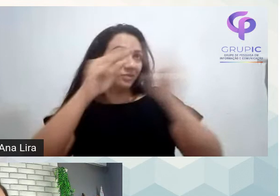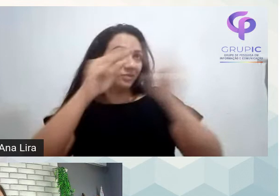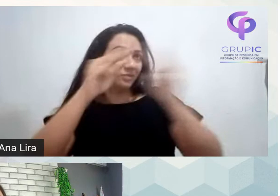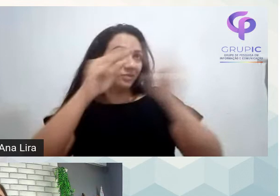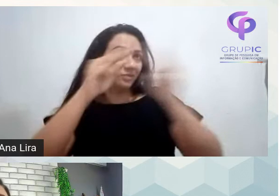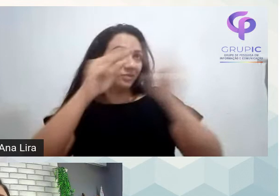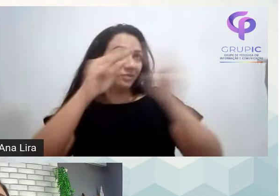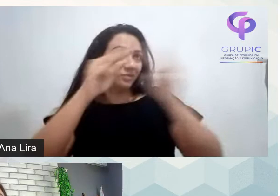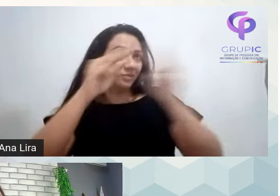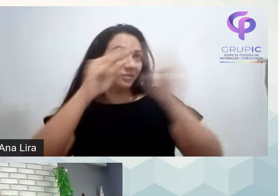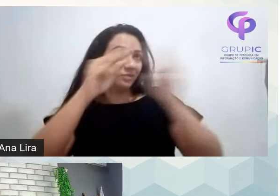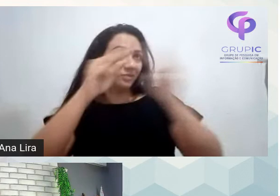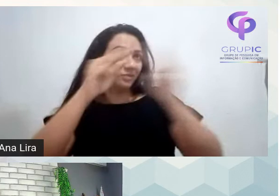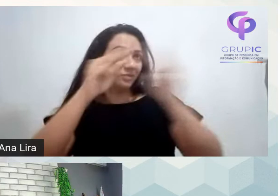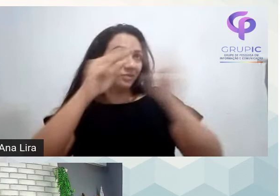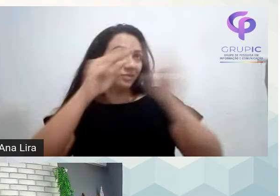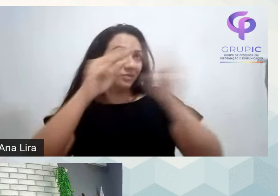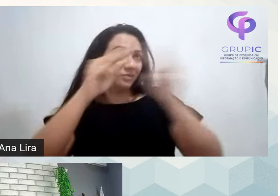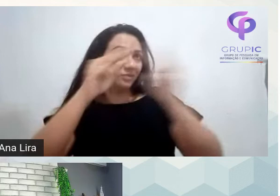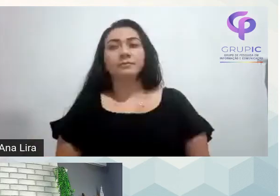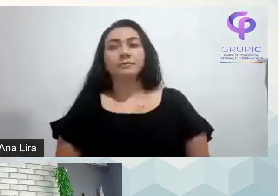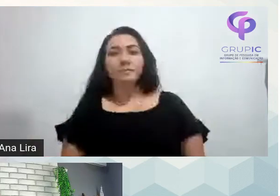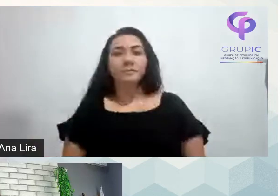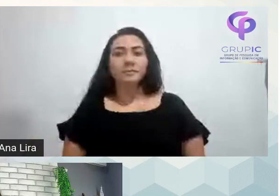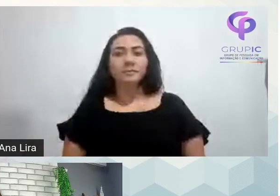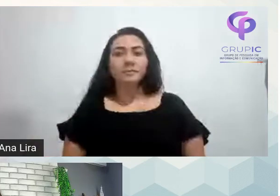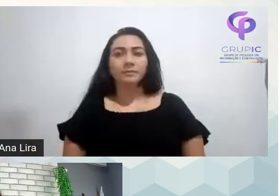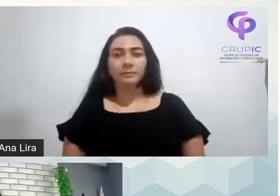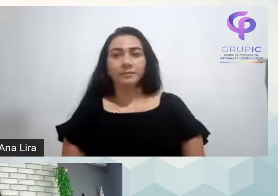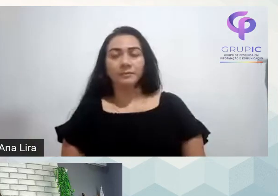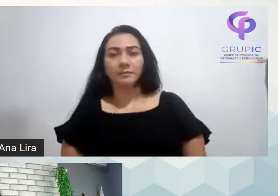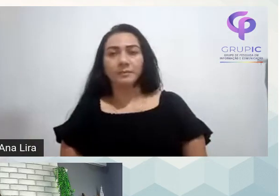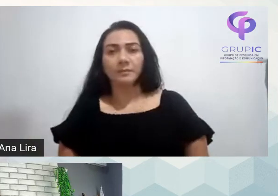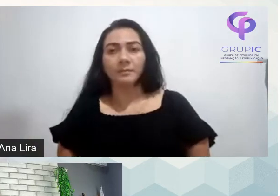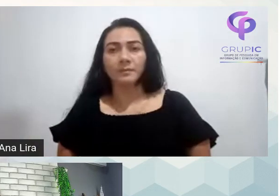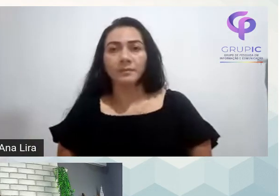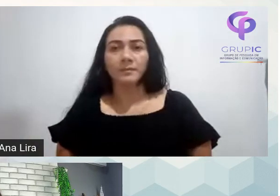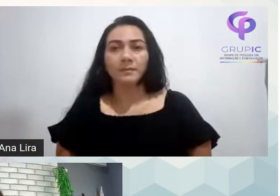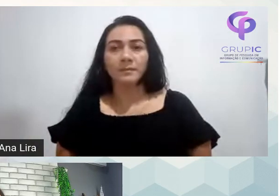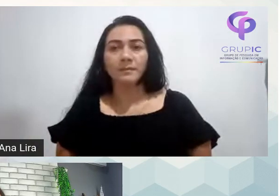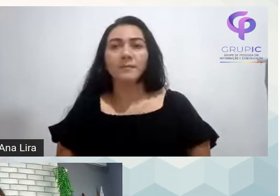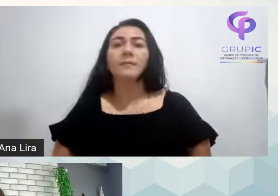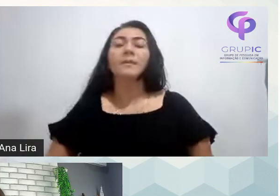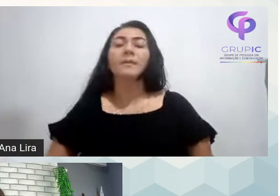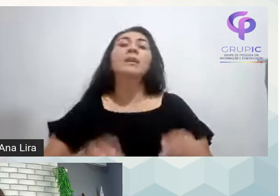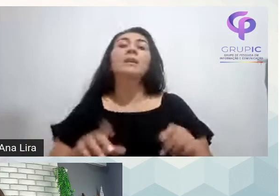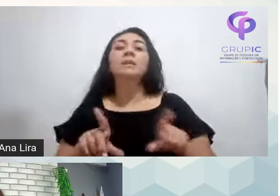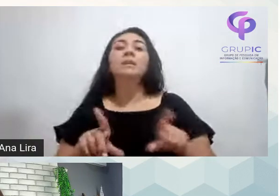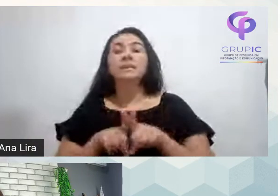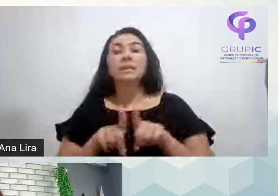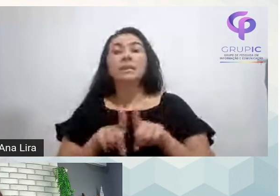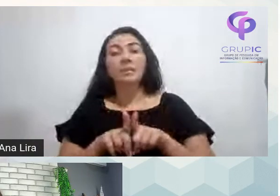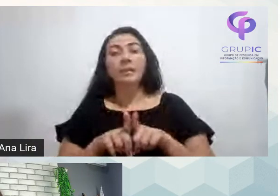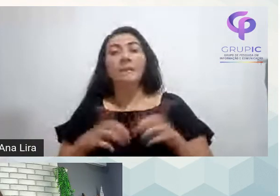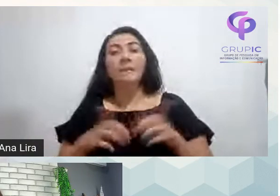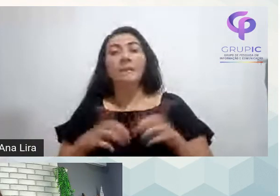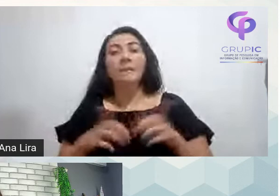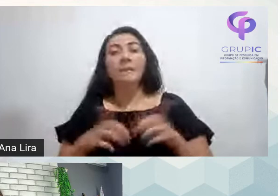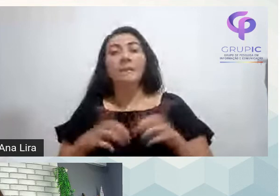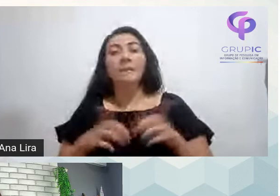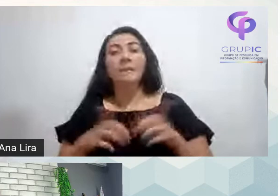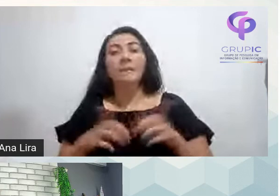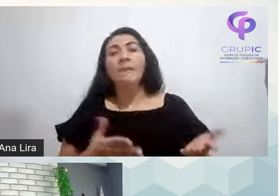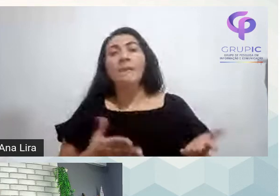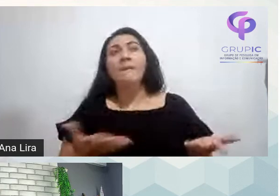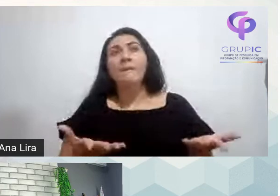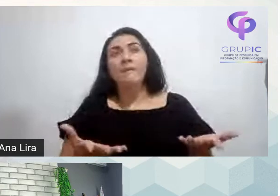aquele espaço passou a ser patrimônio local. E é isso que nós temos que fazer, transformar o local que